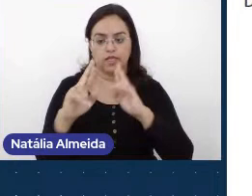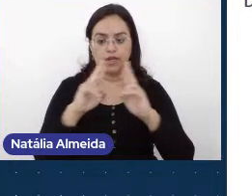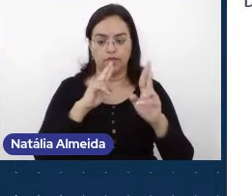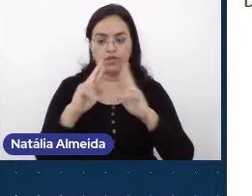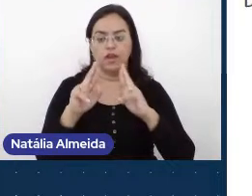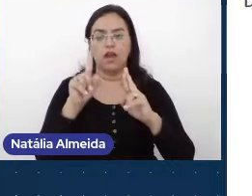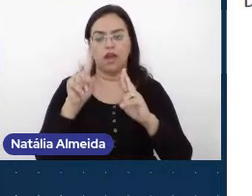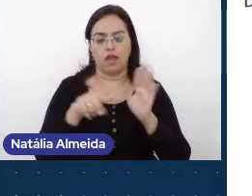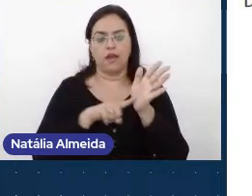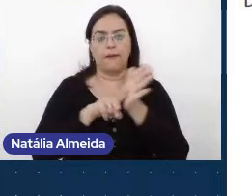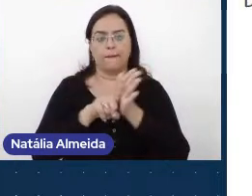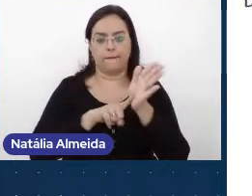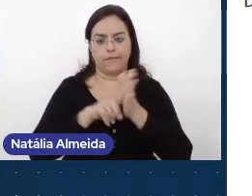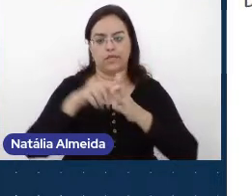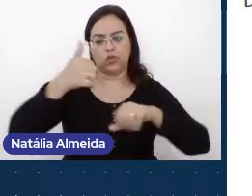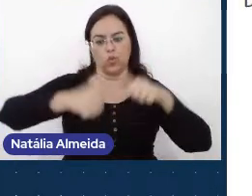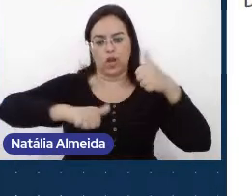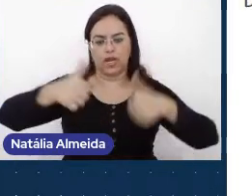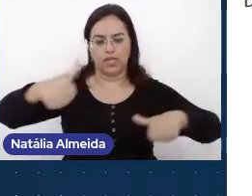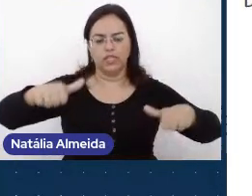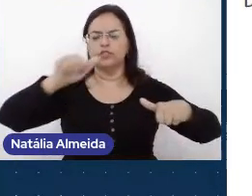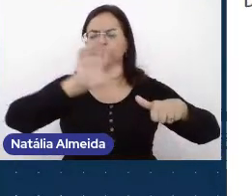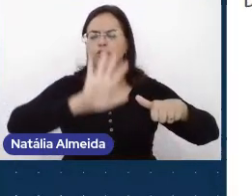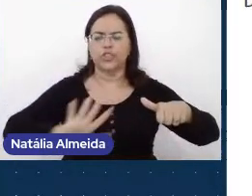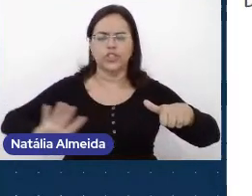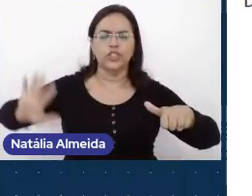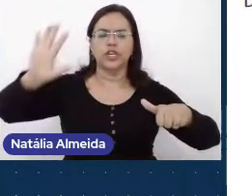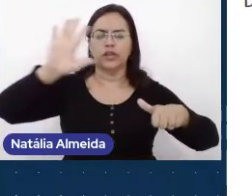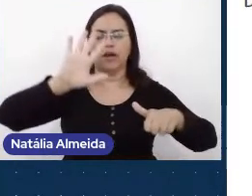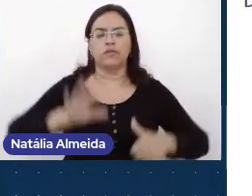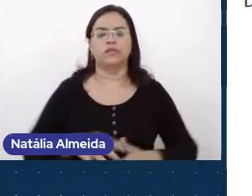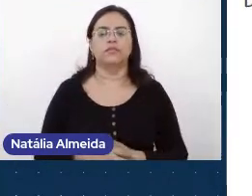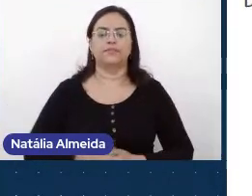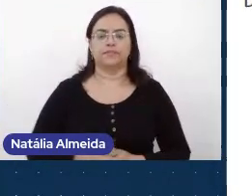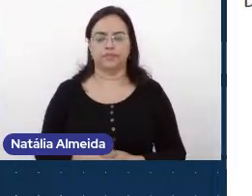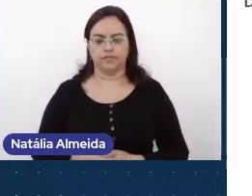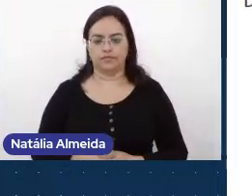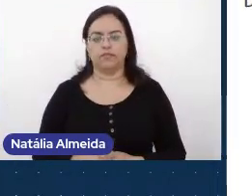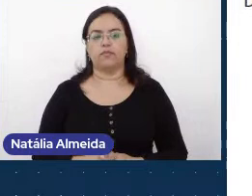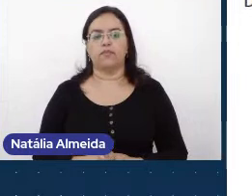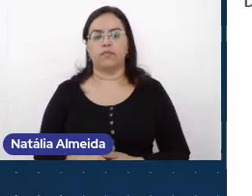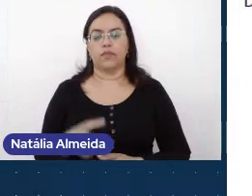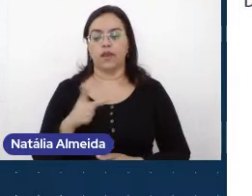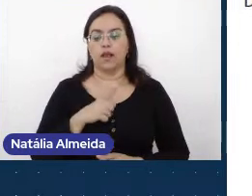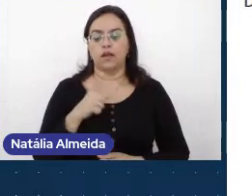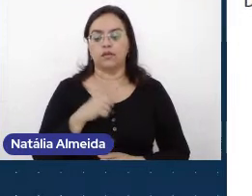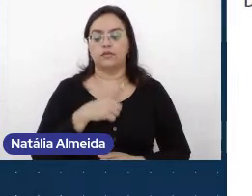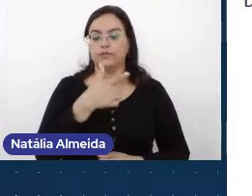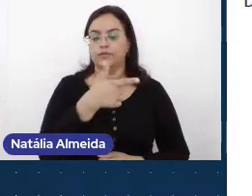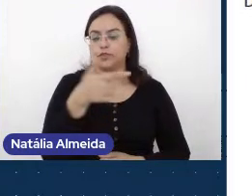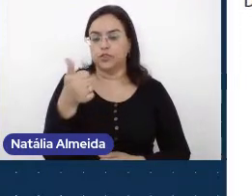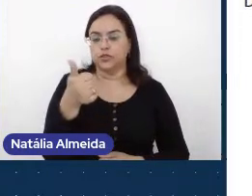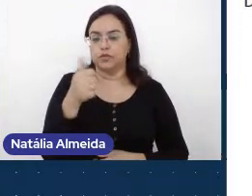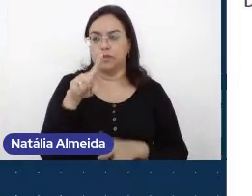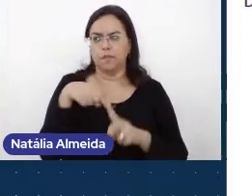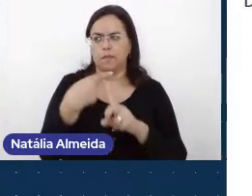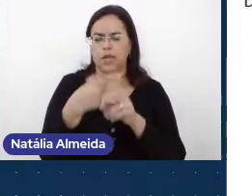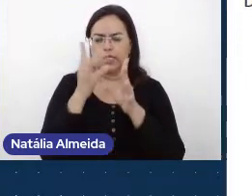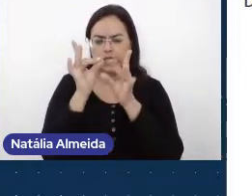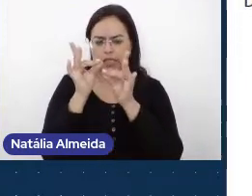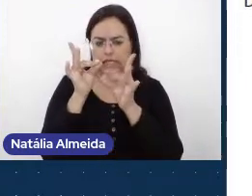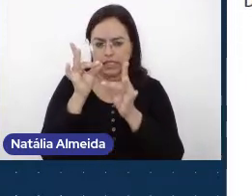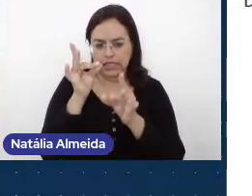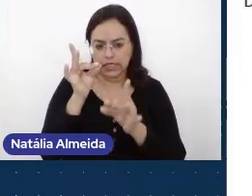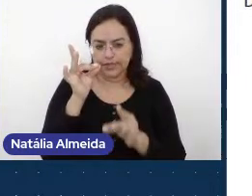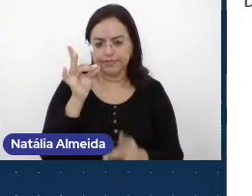qualitativa em geral. E esses 21 itens, eles são mais específicos, assim, então traz